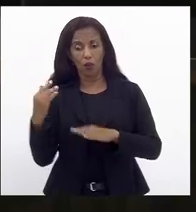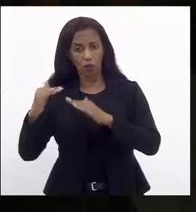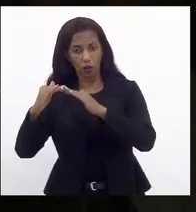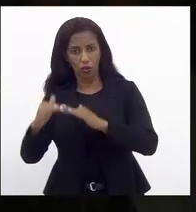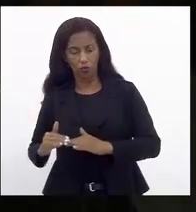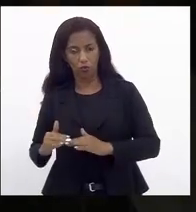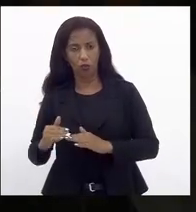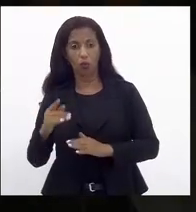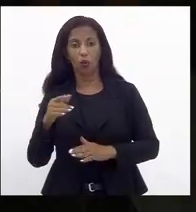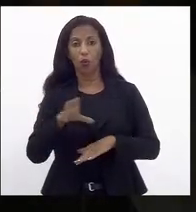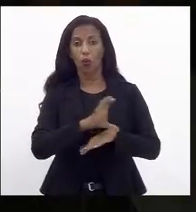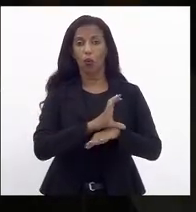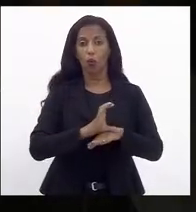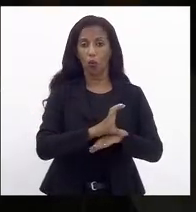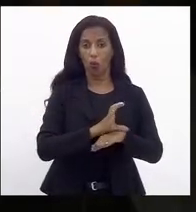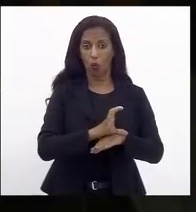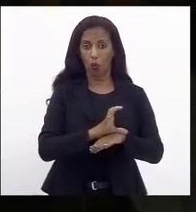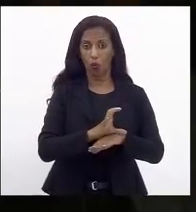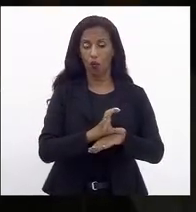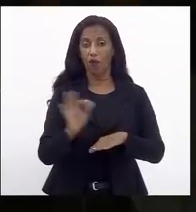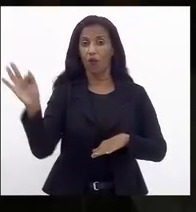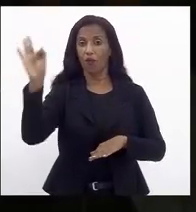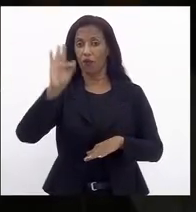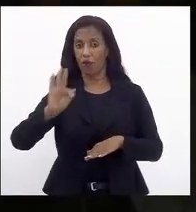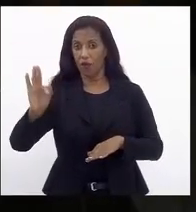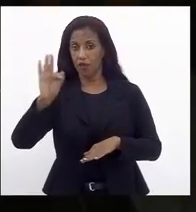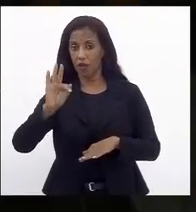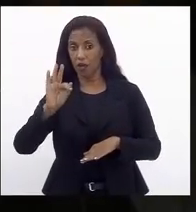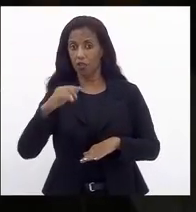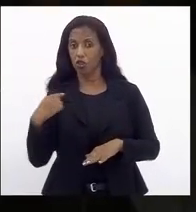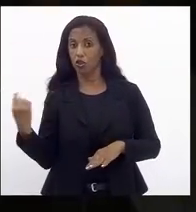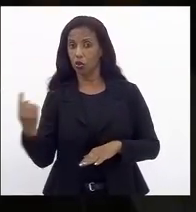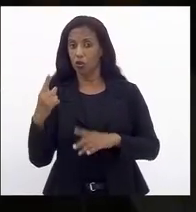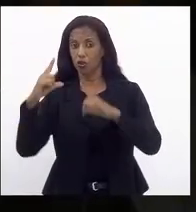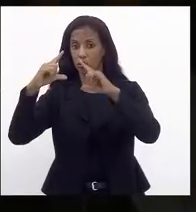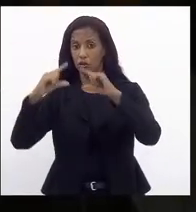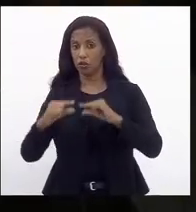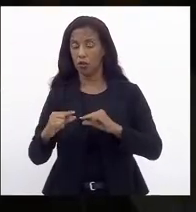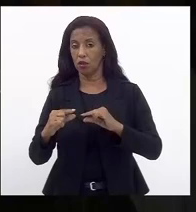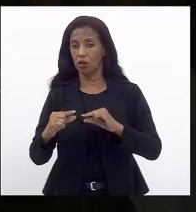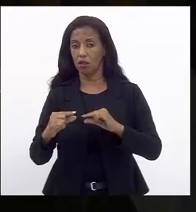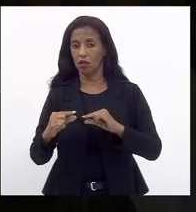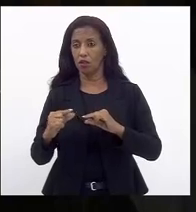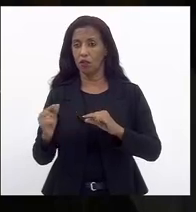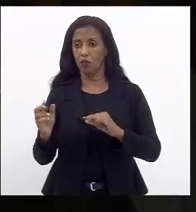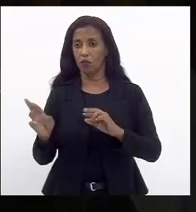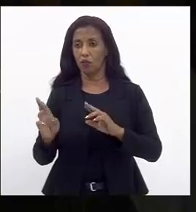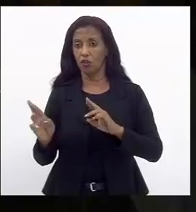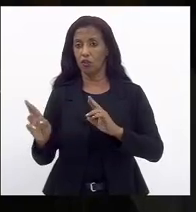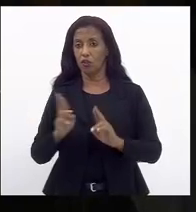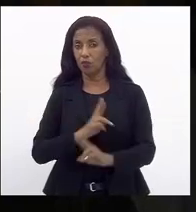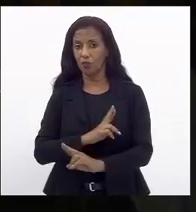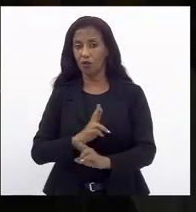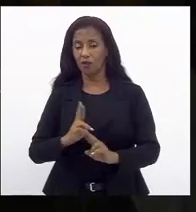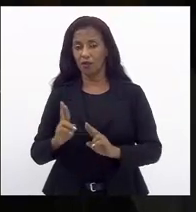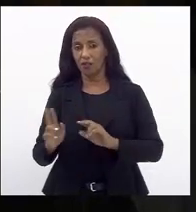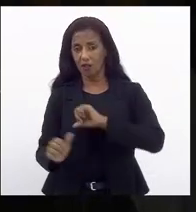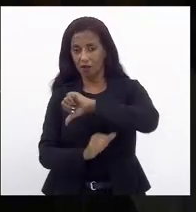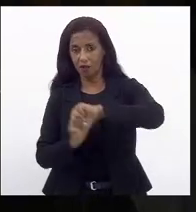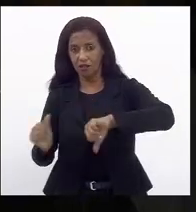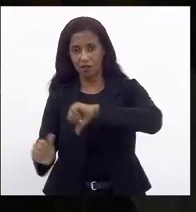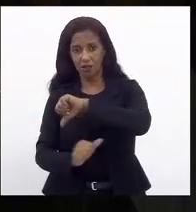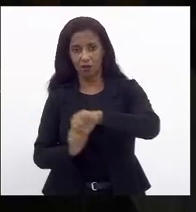saímos aqui então o congresso aprovou por servidores federais o que nós reduzimos aqui foi com relação às regras de transição Esse é